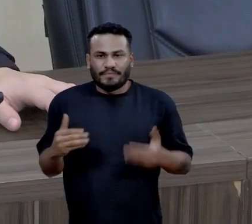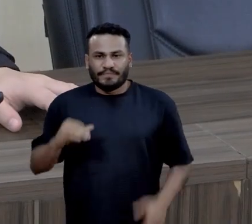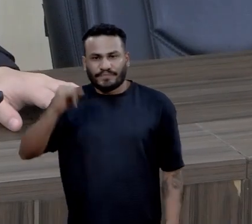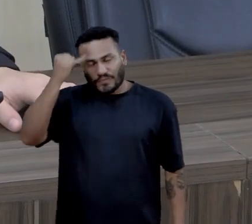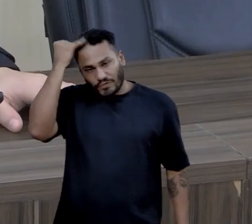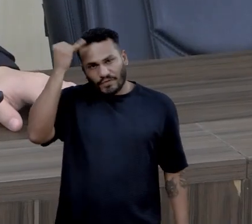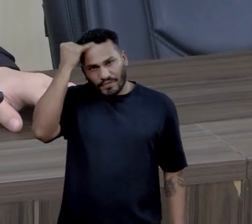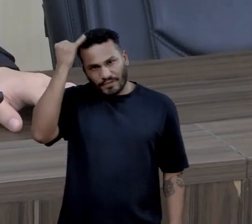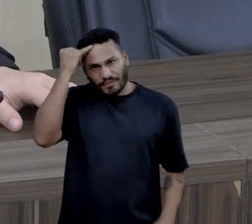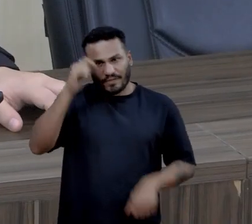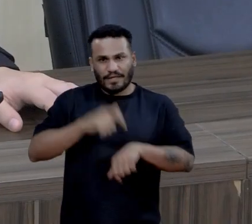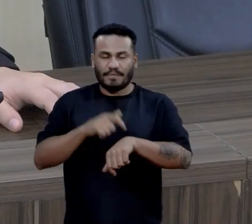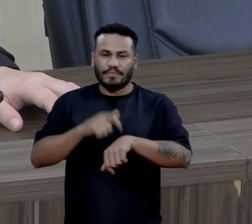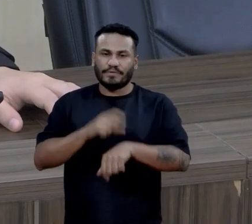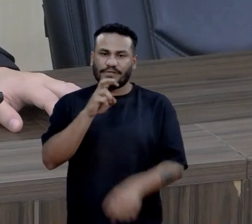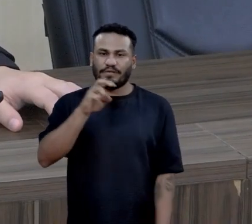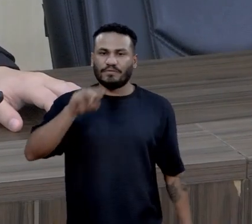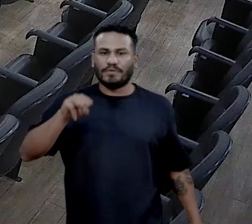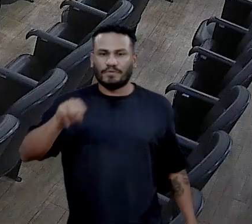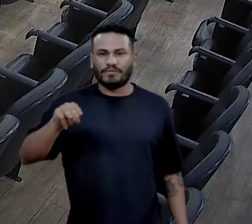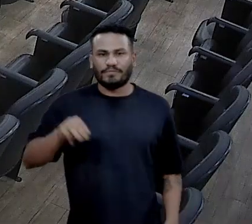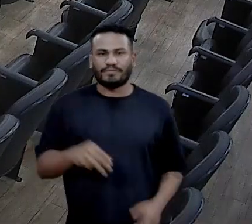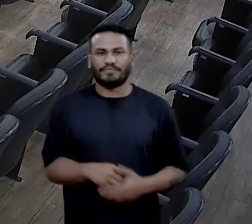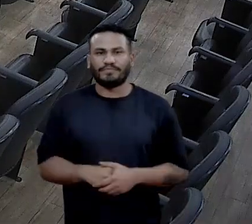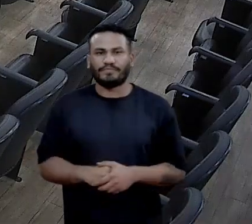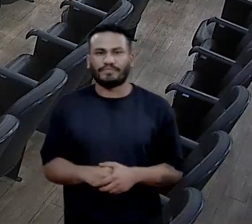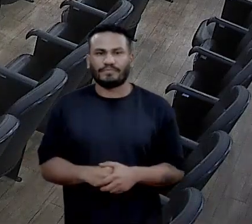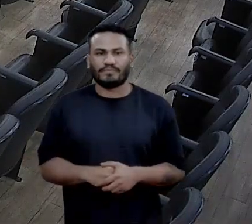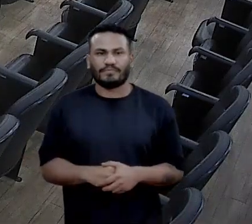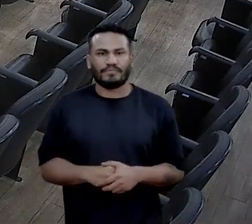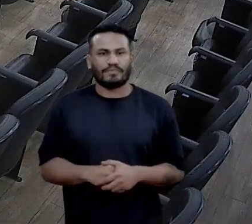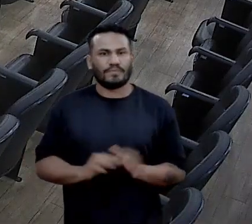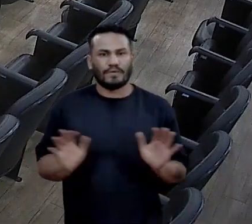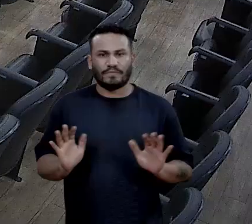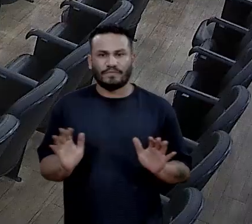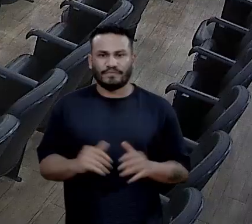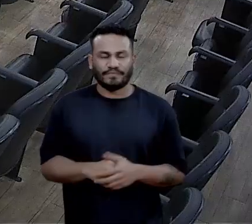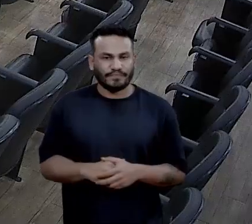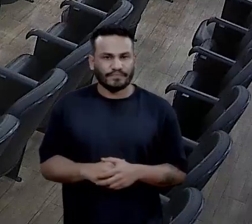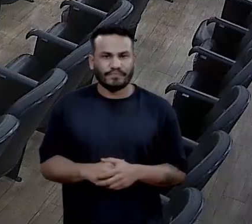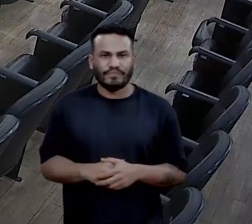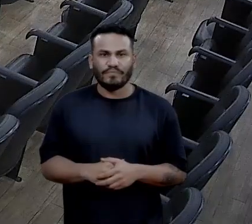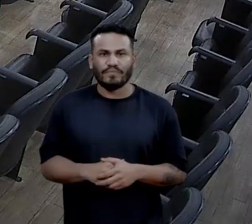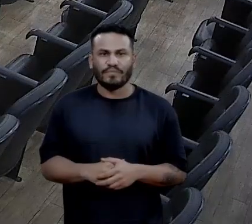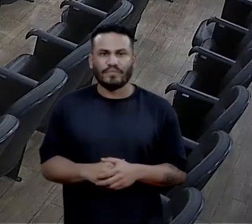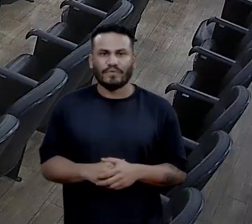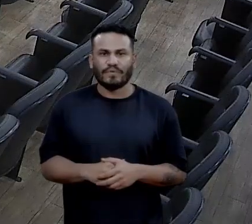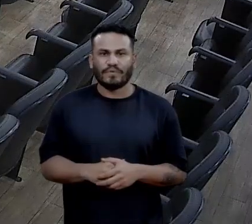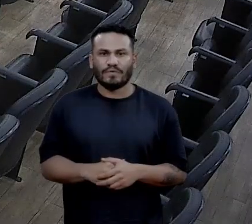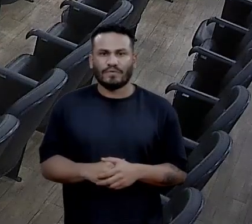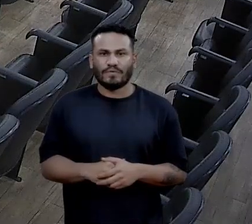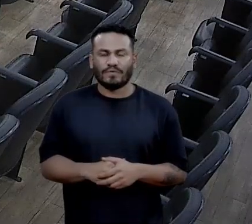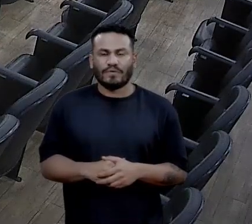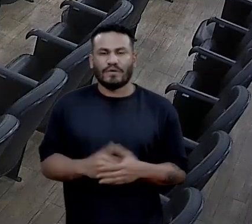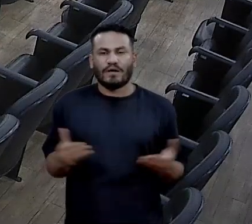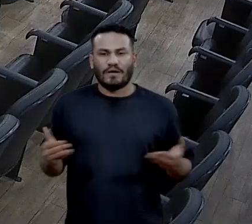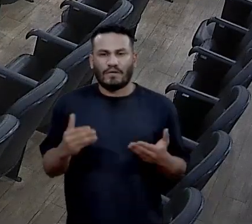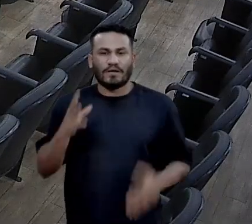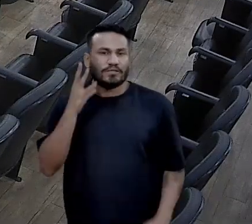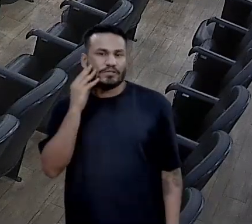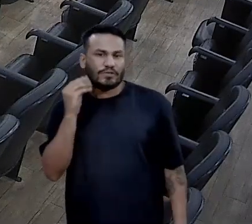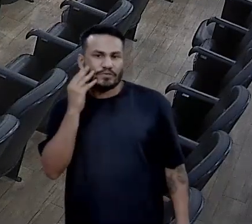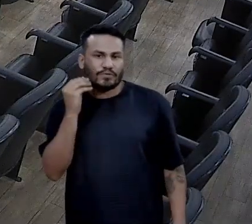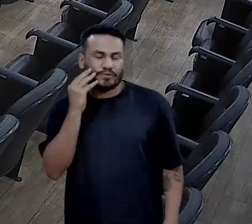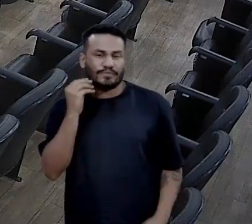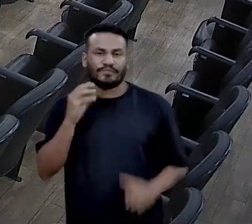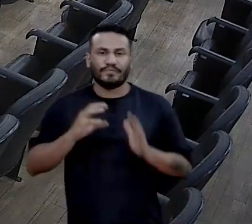João Vale Neto pelo tempo de até 5 minutos. Concede o tempo? Sendo assim, passamos a ouvir Gilson de